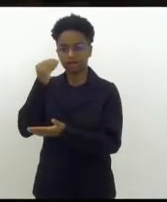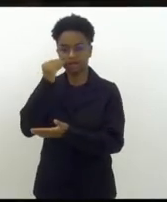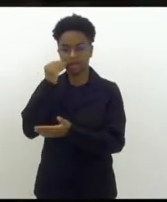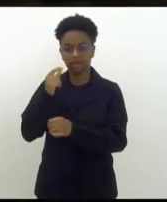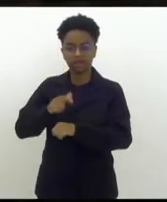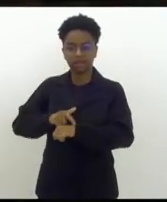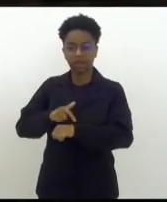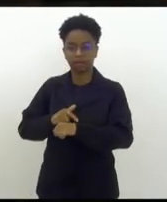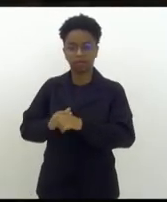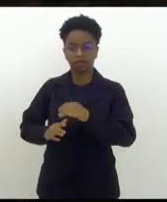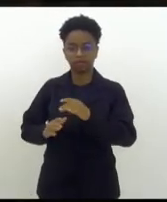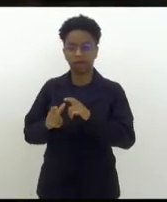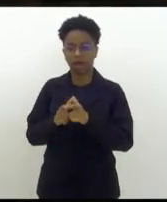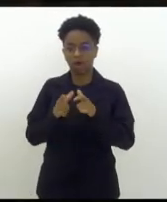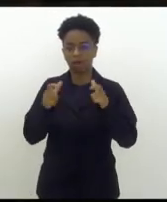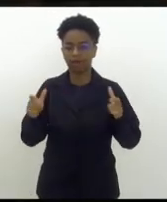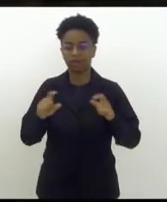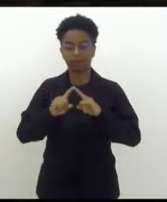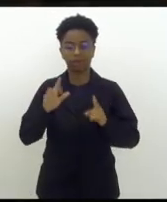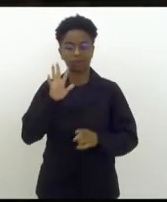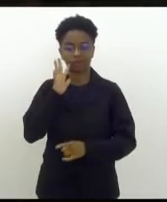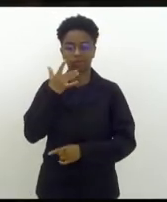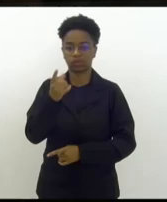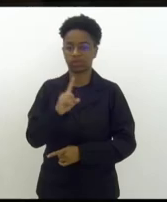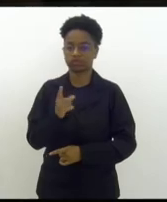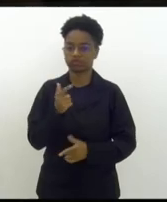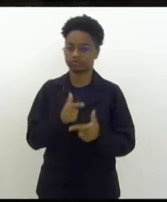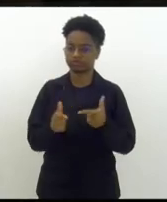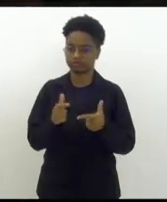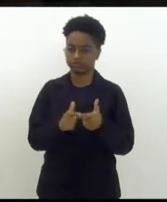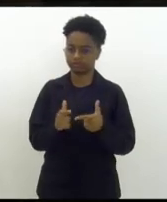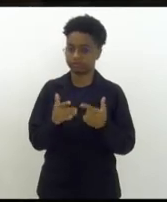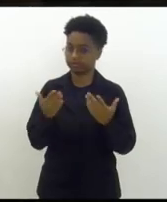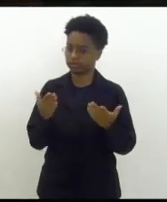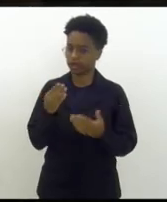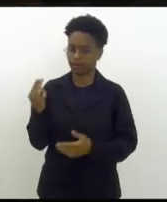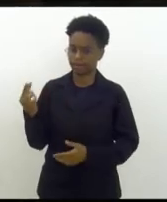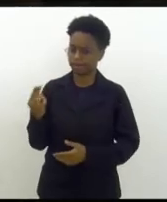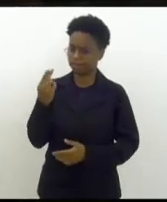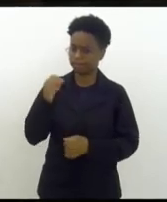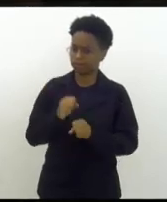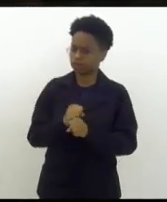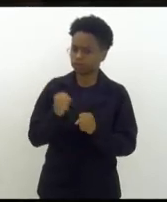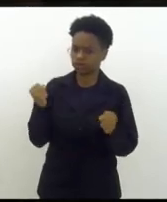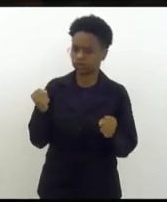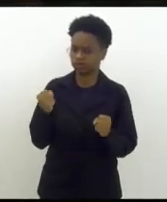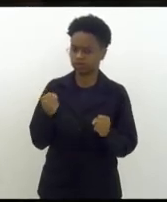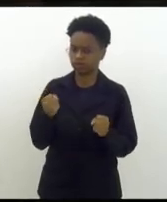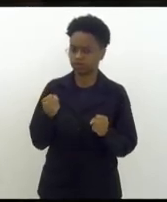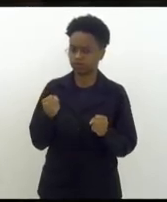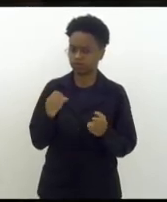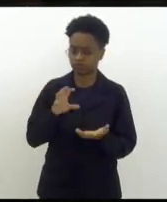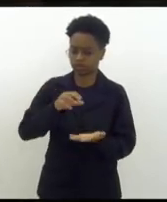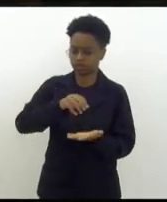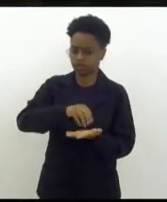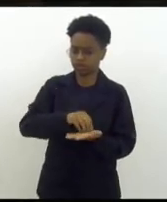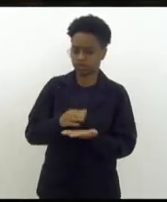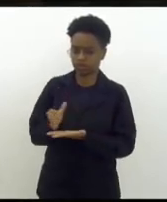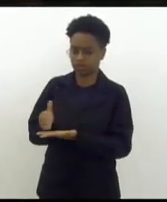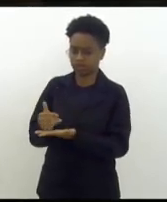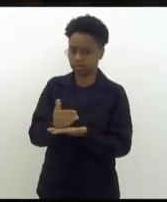a questão central não é possível que a câmara de compensação tarifária